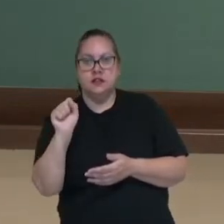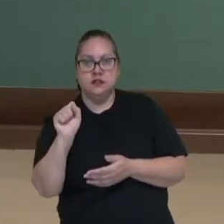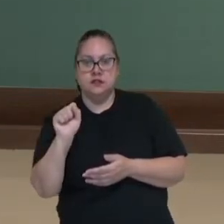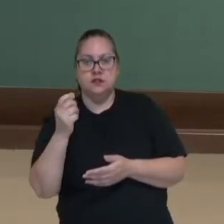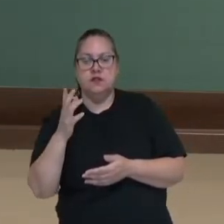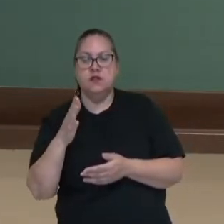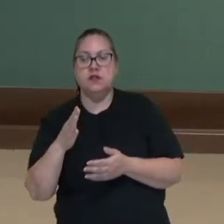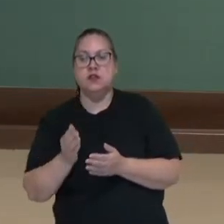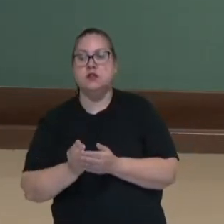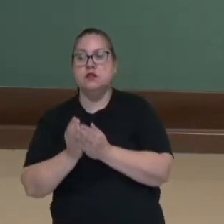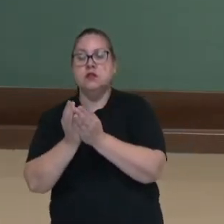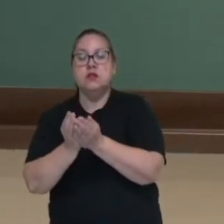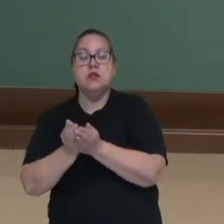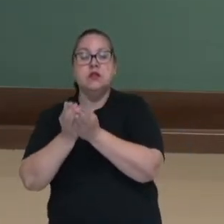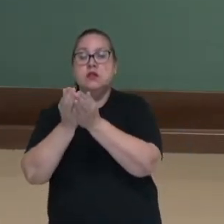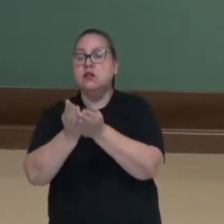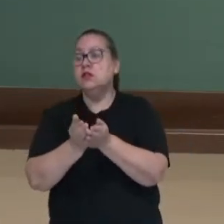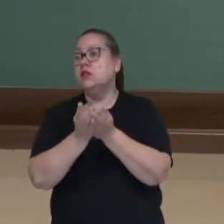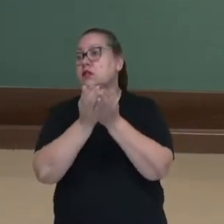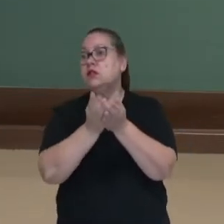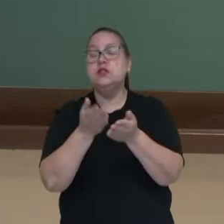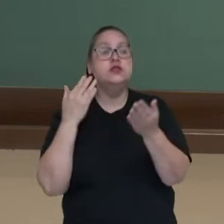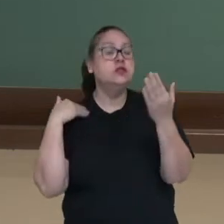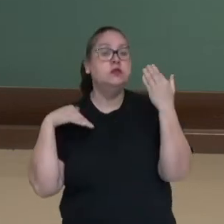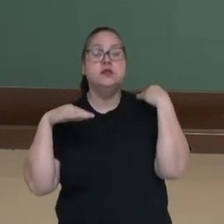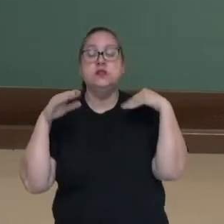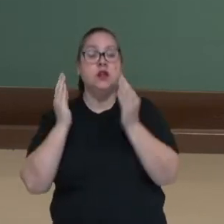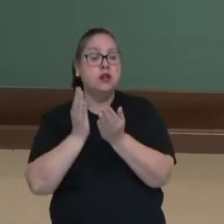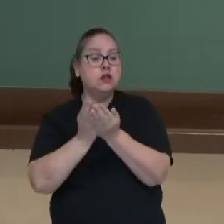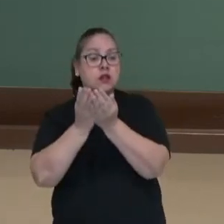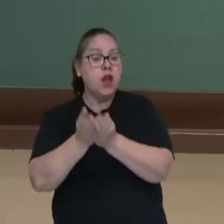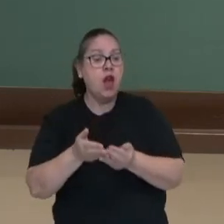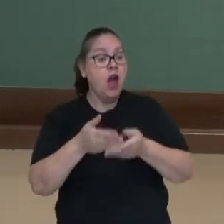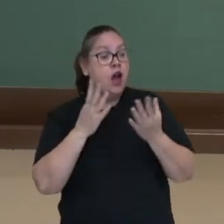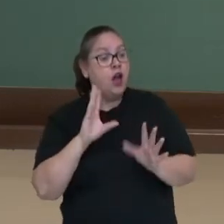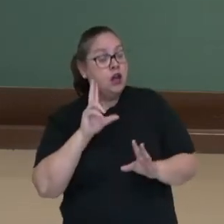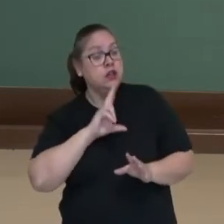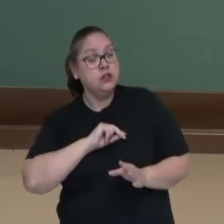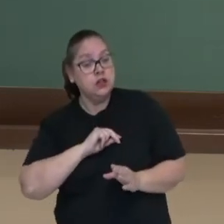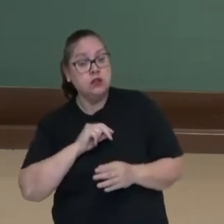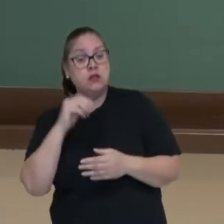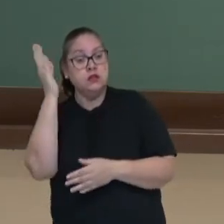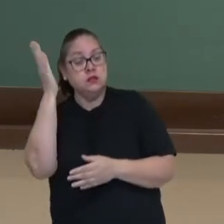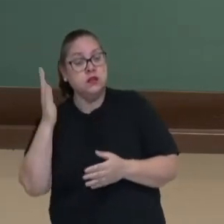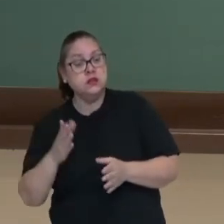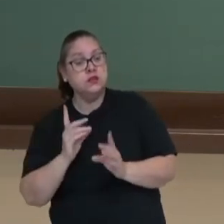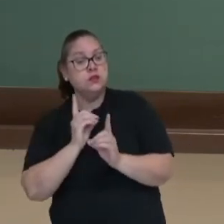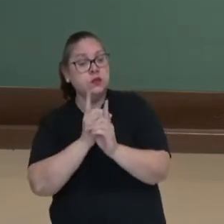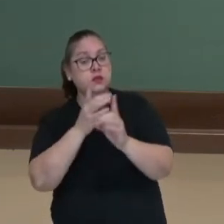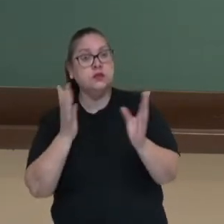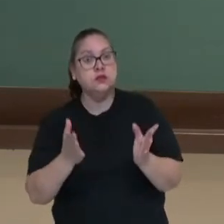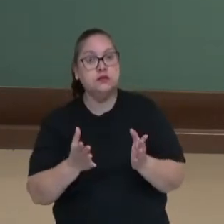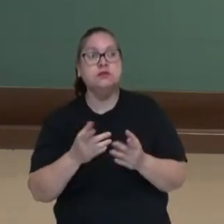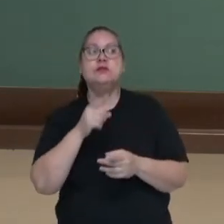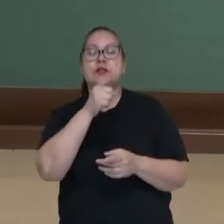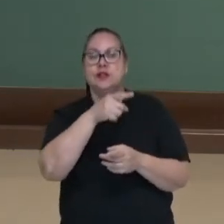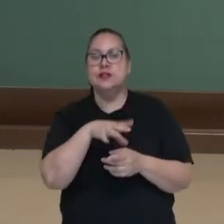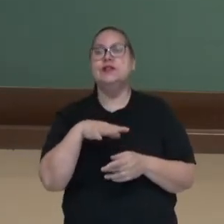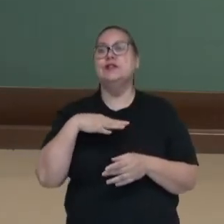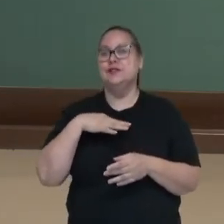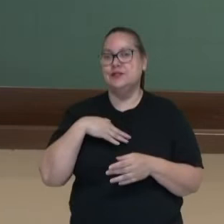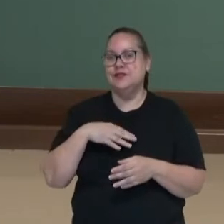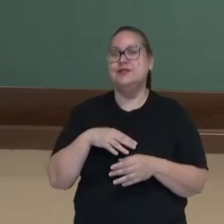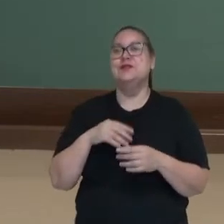para a África, os mares empurraram eles aqui. Eu ouvi essa versão na minha época de ensino